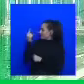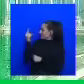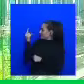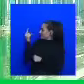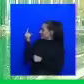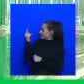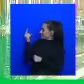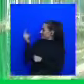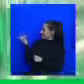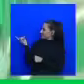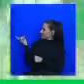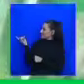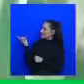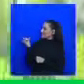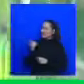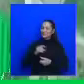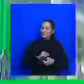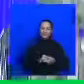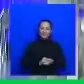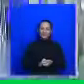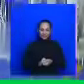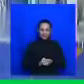posicionadas. Valendo!